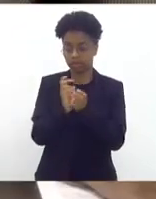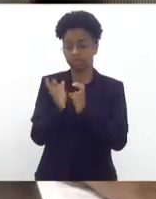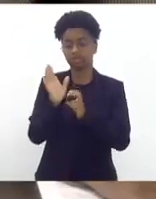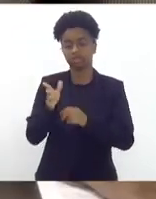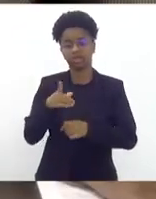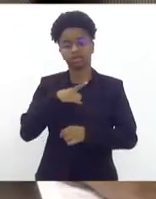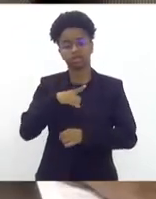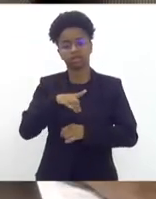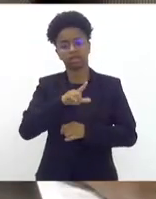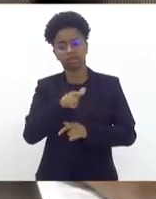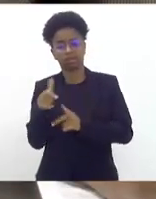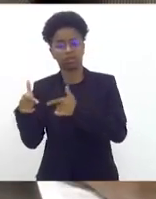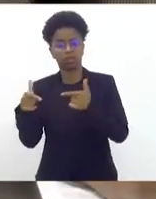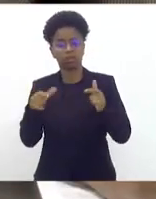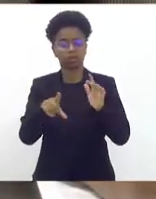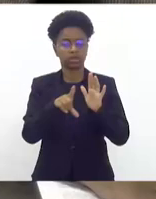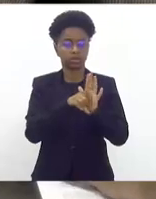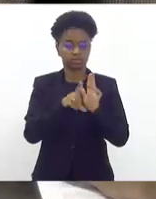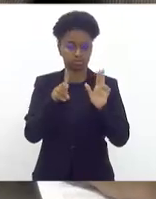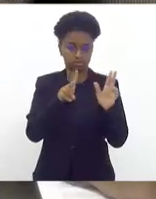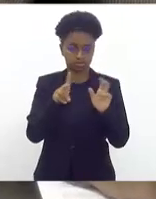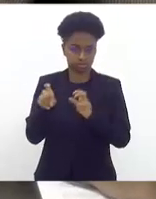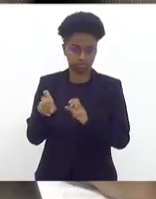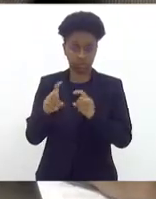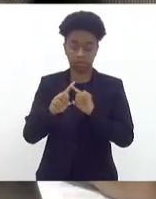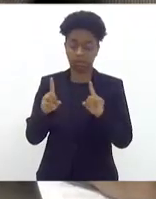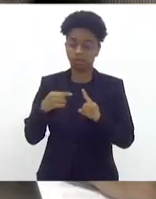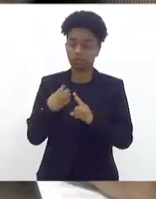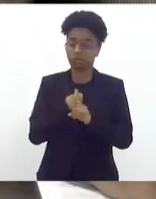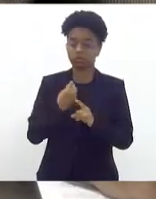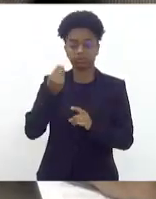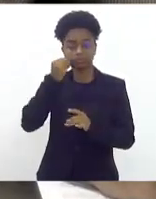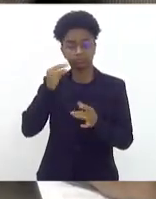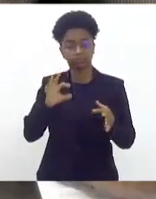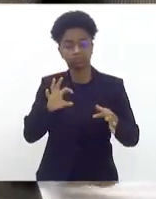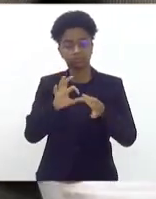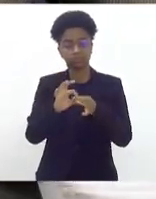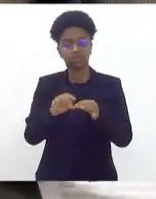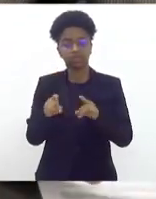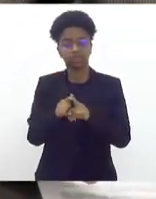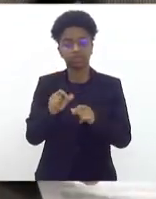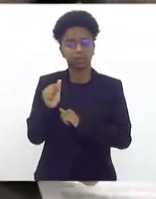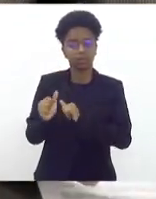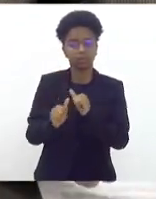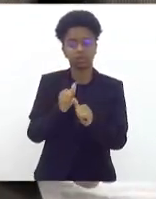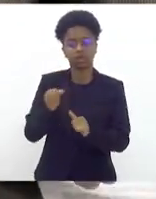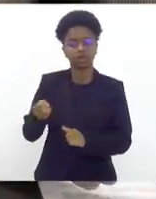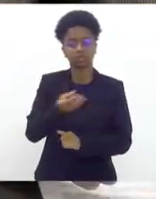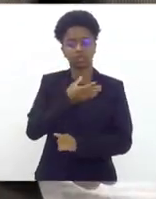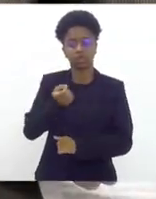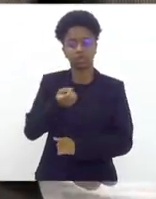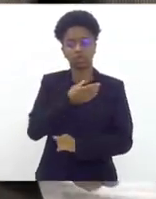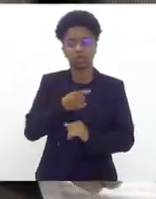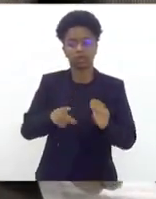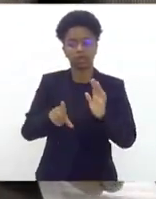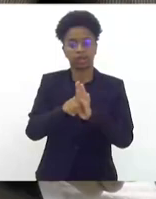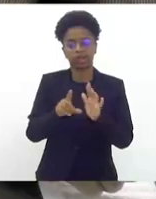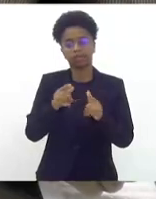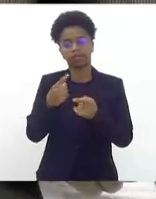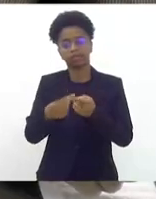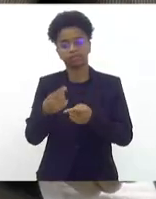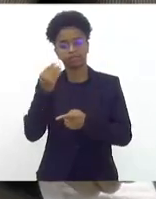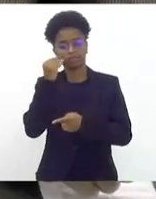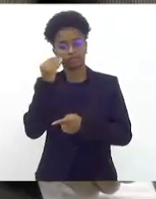sobre o assunto, eu menciono todas. Então, a gente estava querendo integrar e atualizar essas leis no sentido de dar